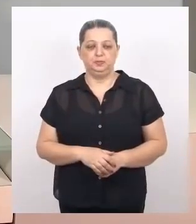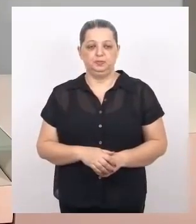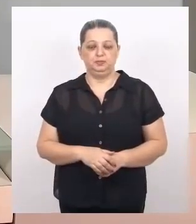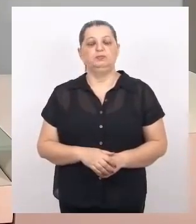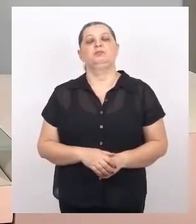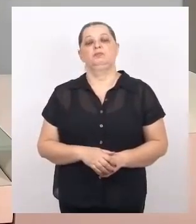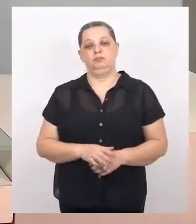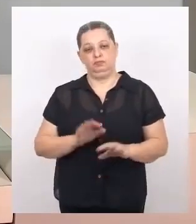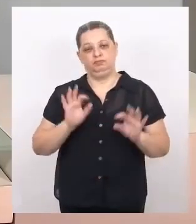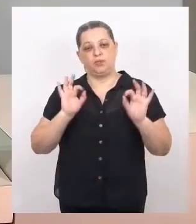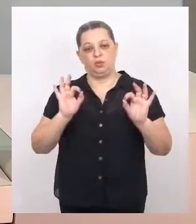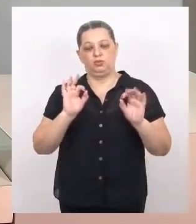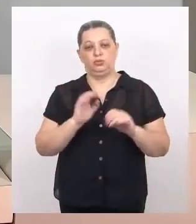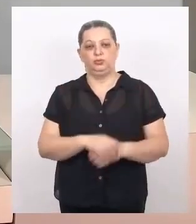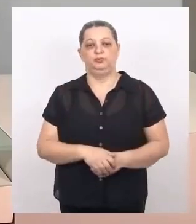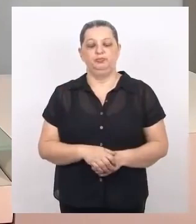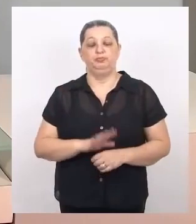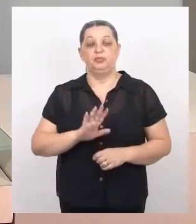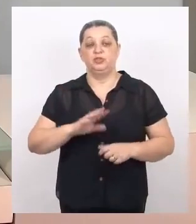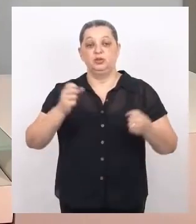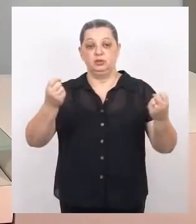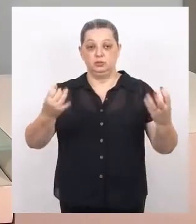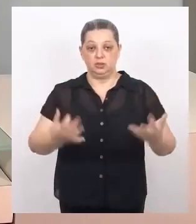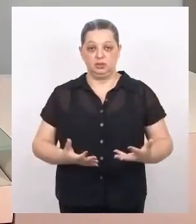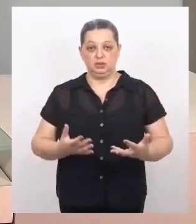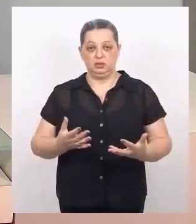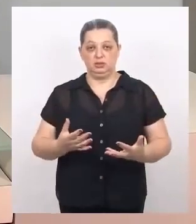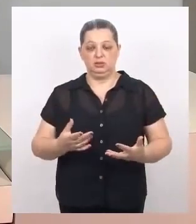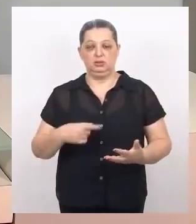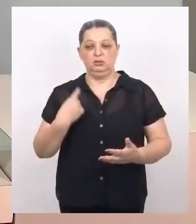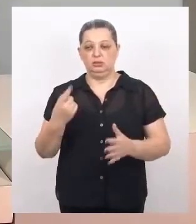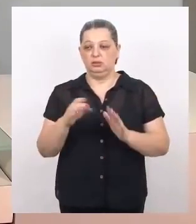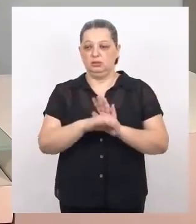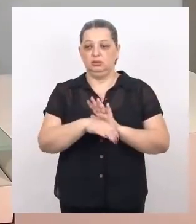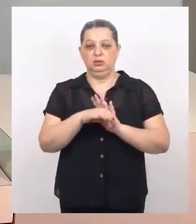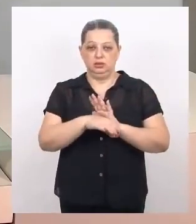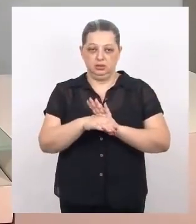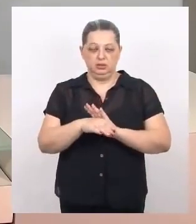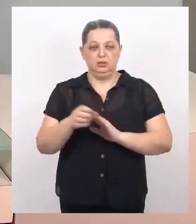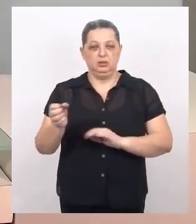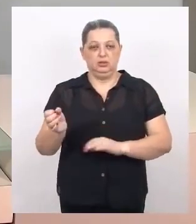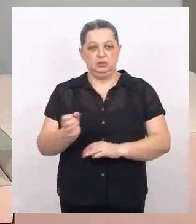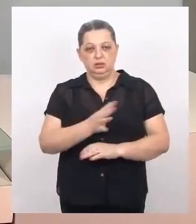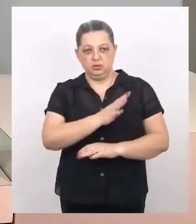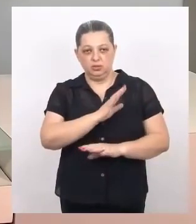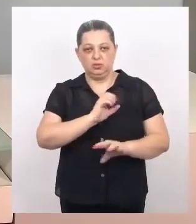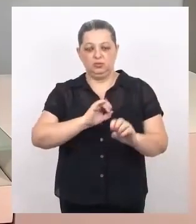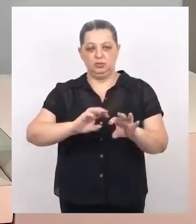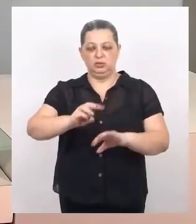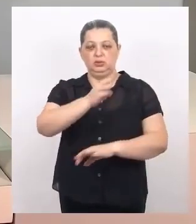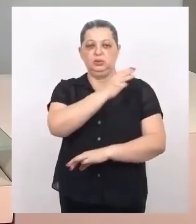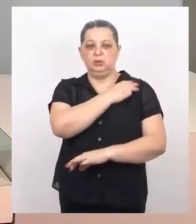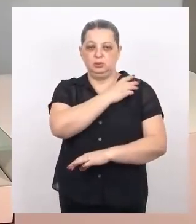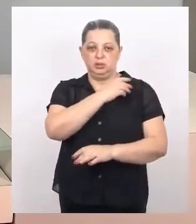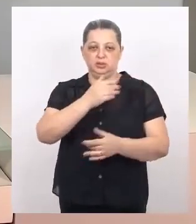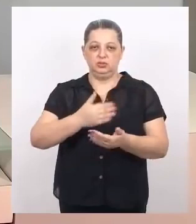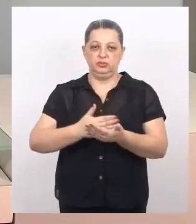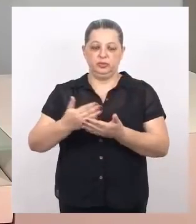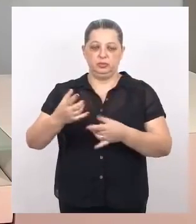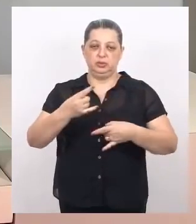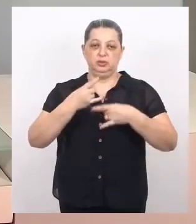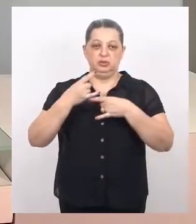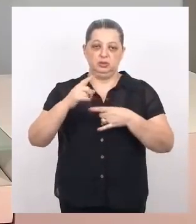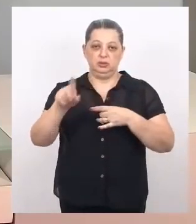Ótimo. E aí, como eu falei, gente, a gente trouxe os conceitos do novo ensino médio aqui, abriu a live com isso, mas a gente vai falar